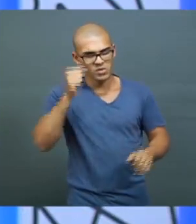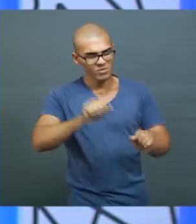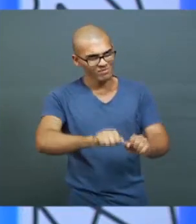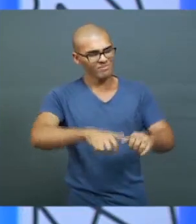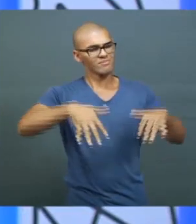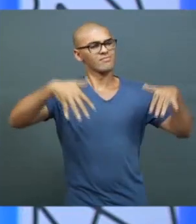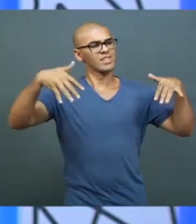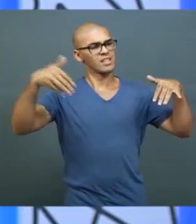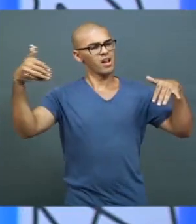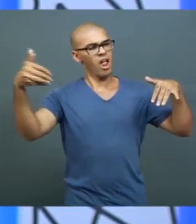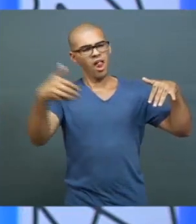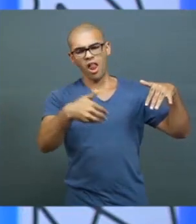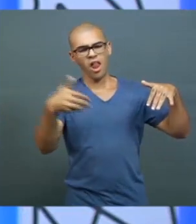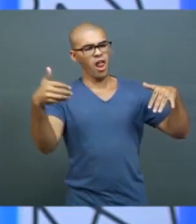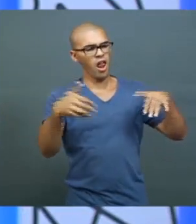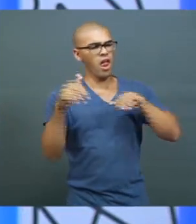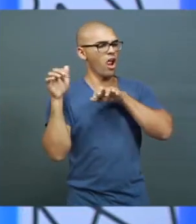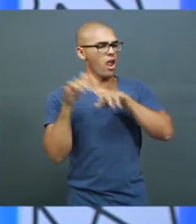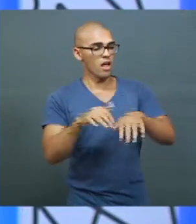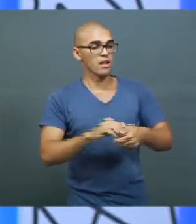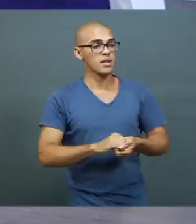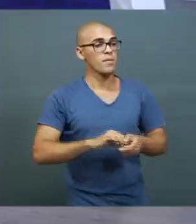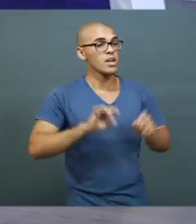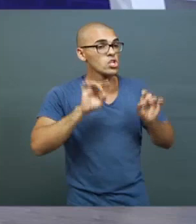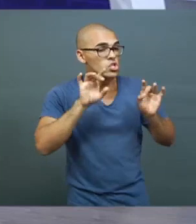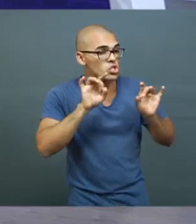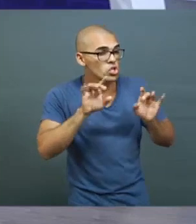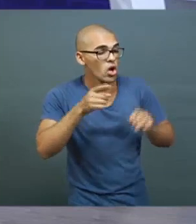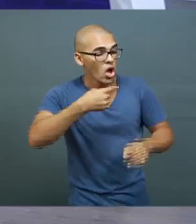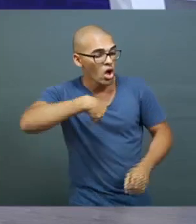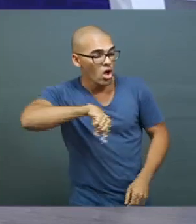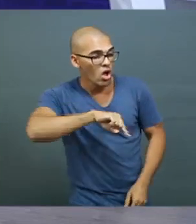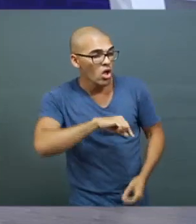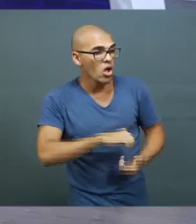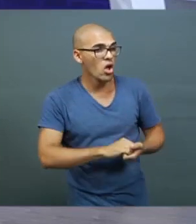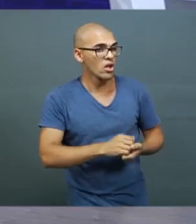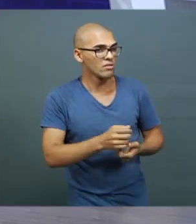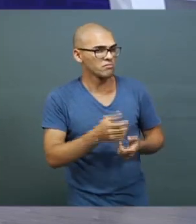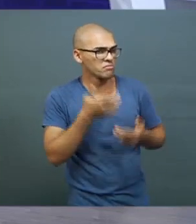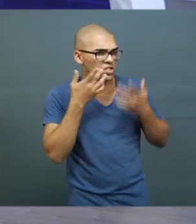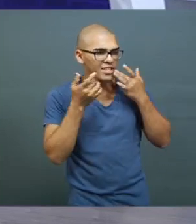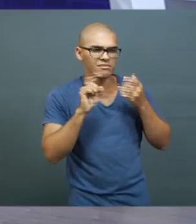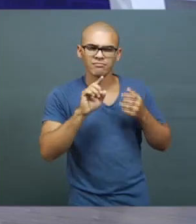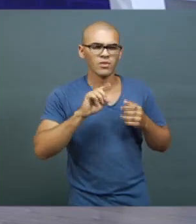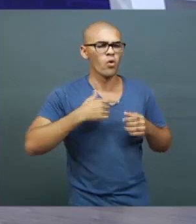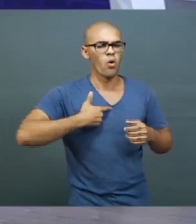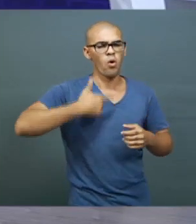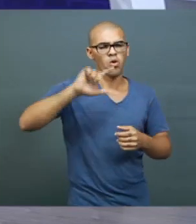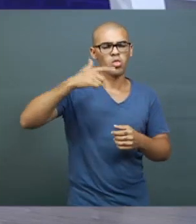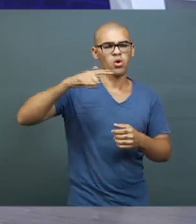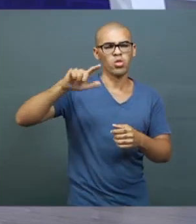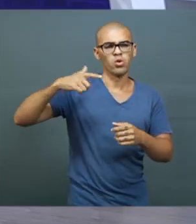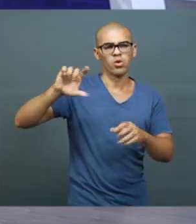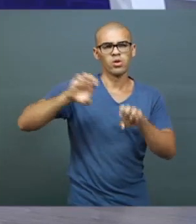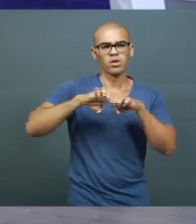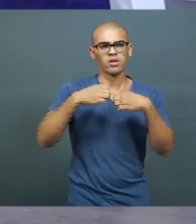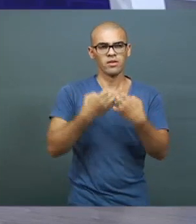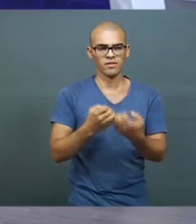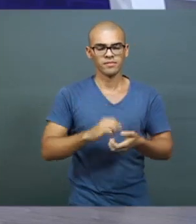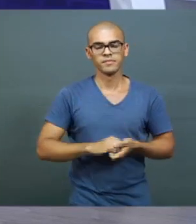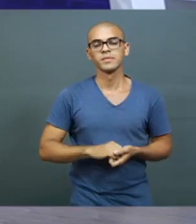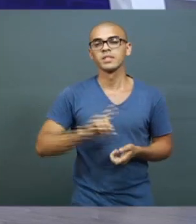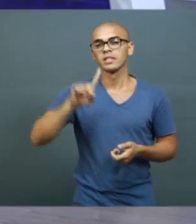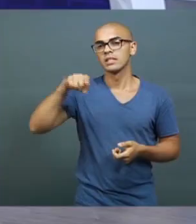também para os eventos de todos, né? Tá até sendo dos positivo, artistas locais, então, né? Entendeu? Daqui a pouquinho a gente fala mais sobre isso, sobre acessibilidade também, que eu